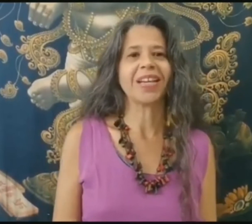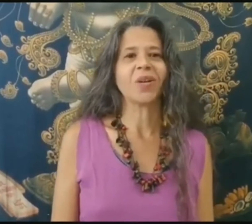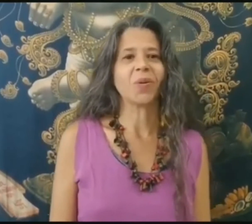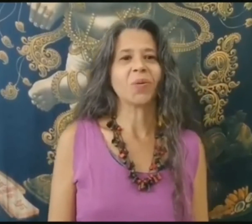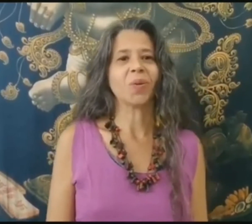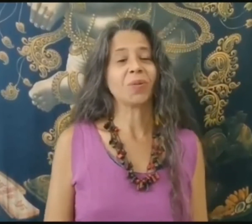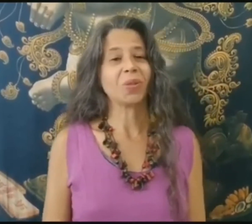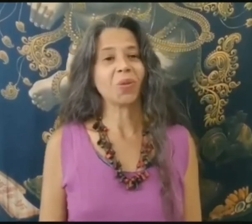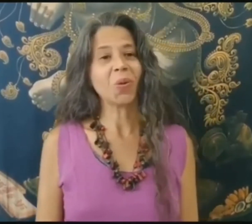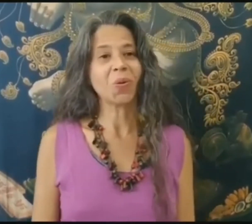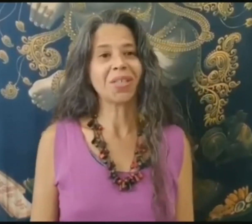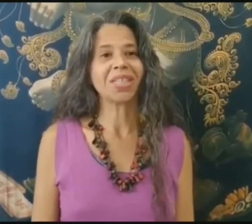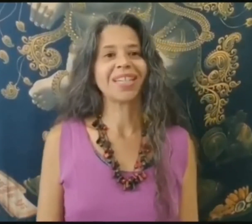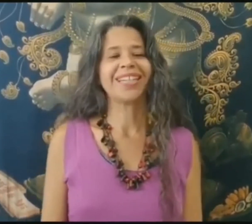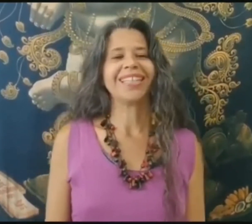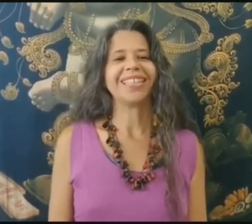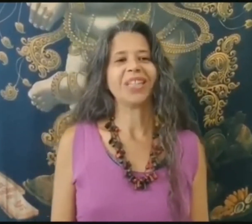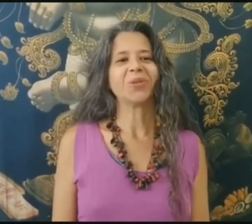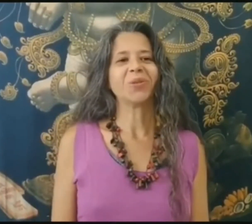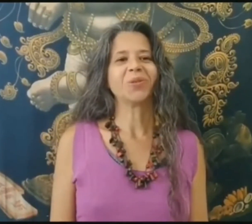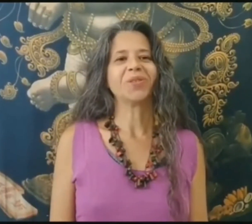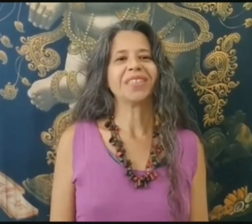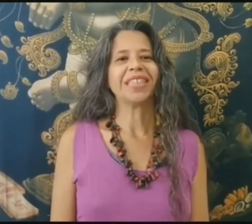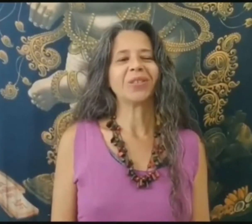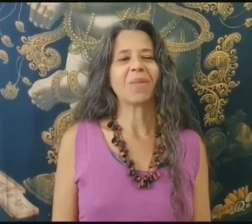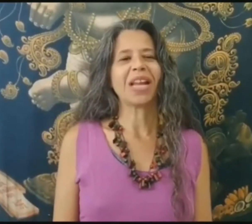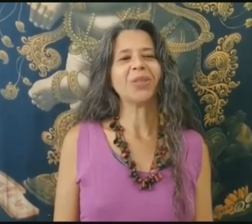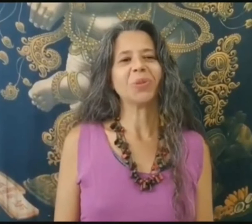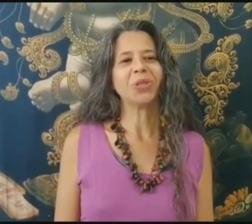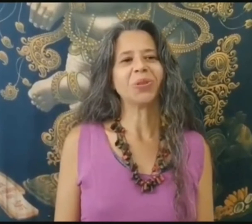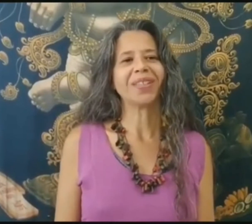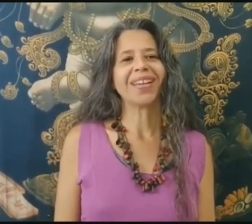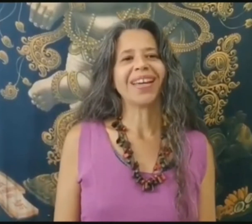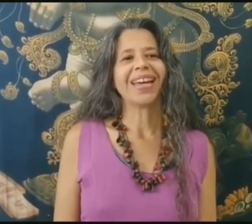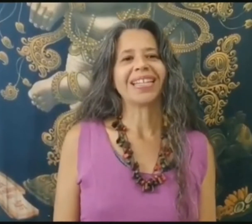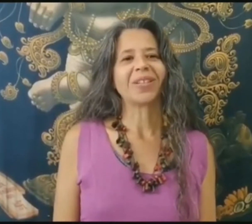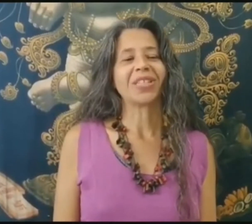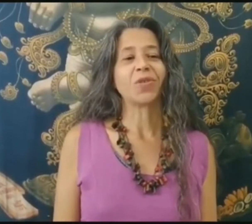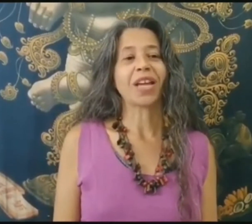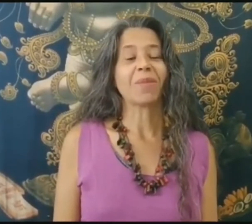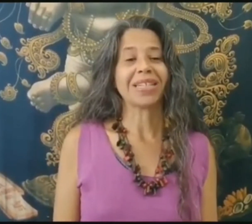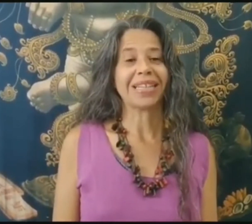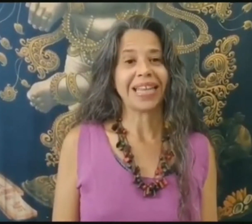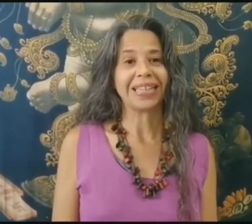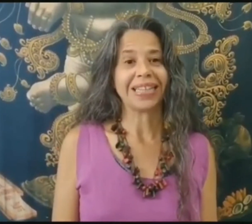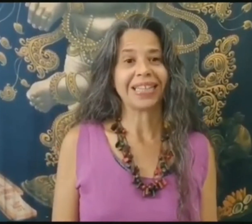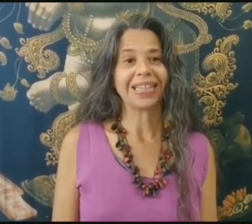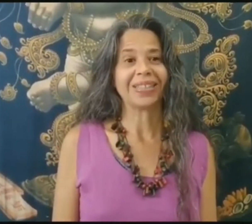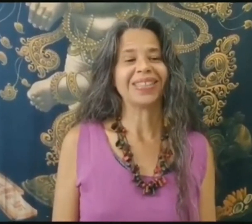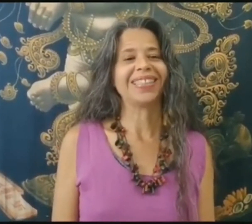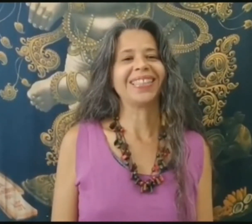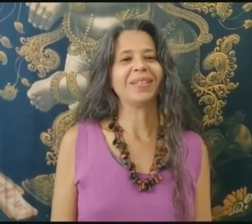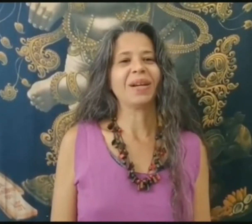fazer, com as pessoas. Então, tenho trabalhado muito essa coisa de ficar mais